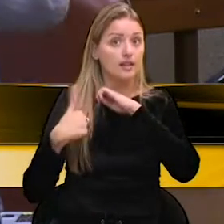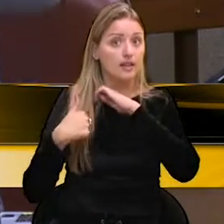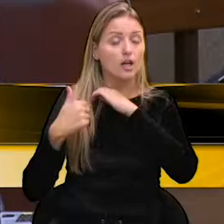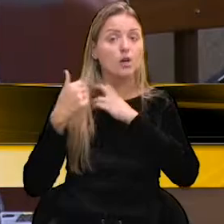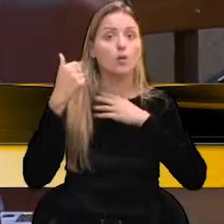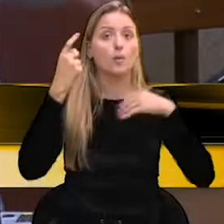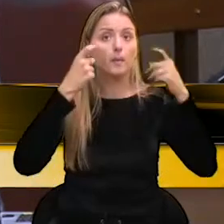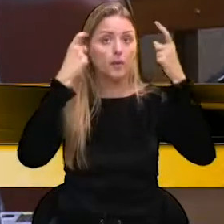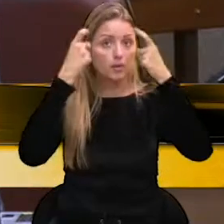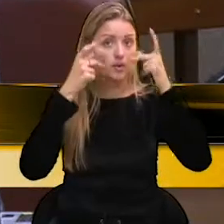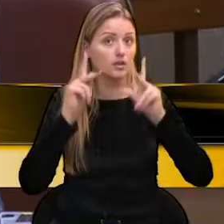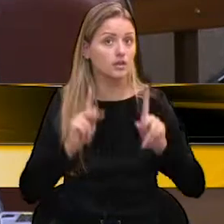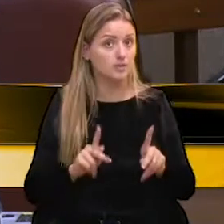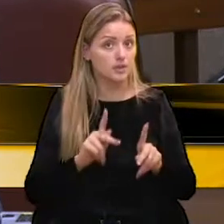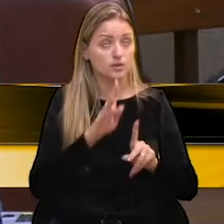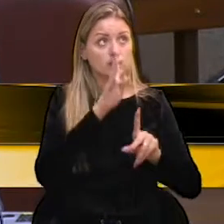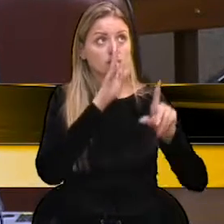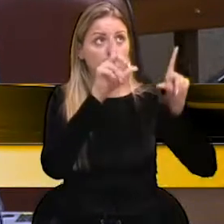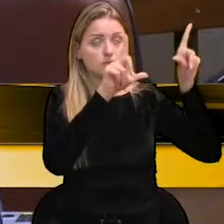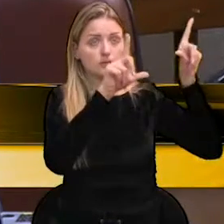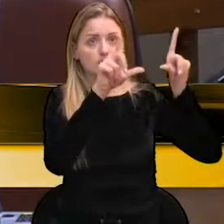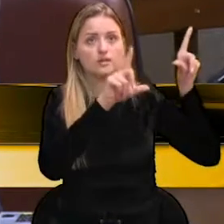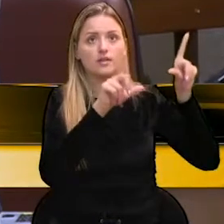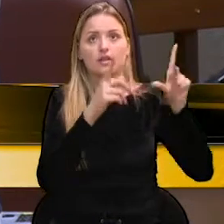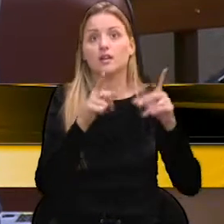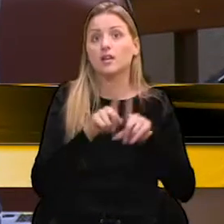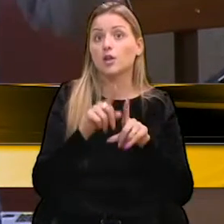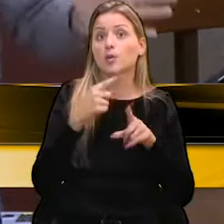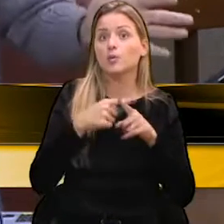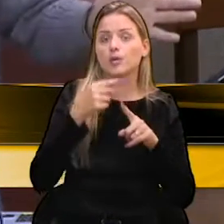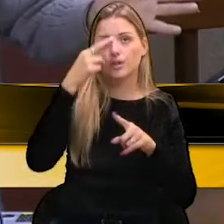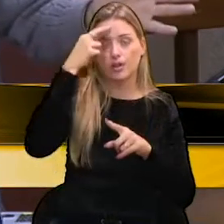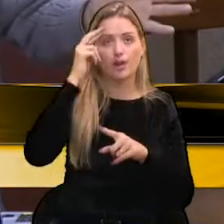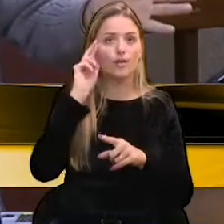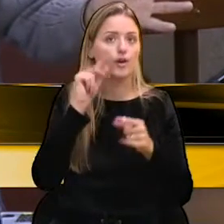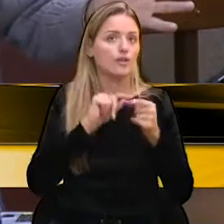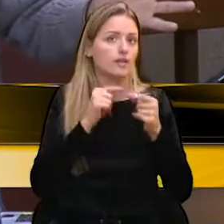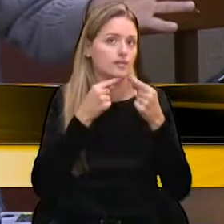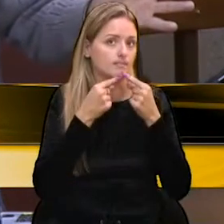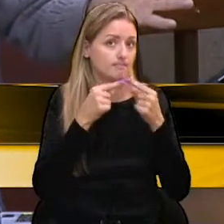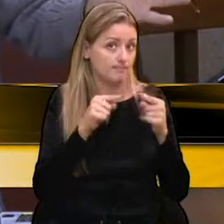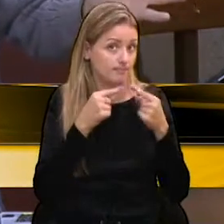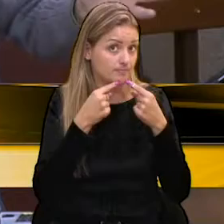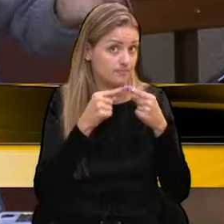E aqui quem está me assistindo, eu peço, tá, que acha, ah, porque o Rafael faz críticas,